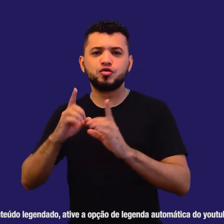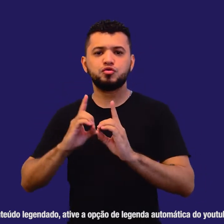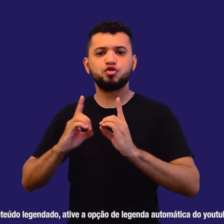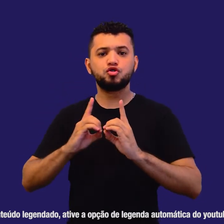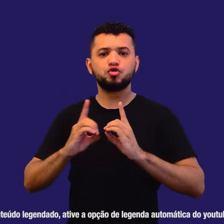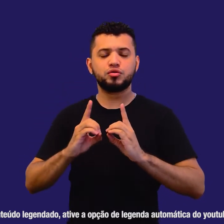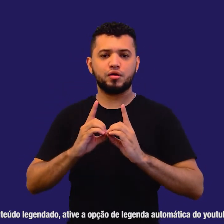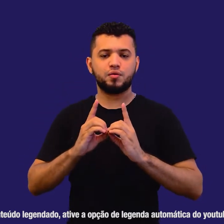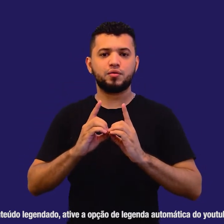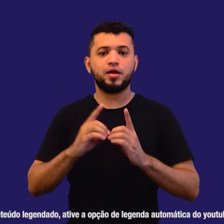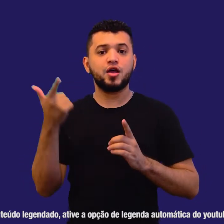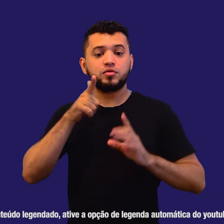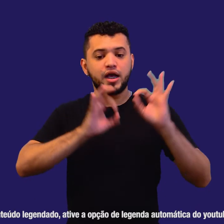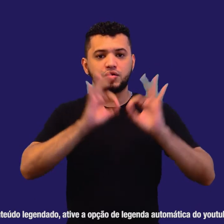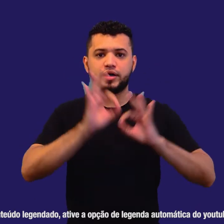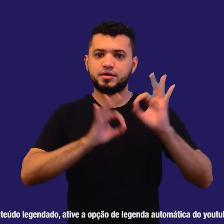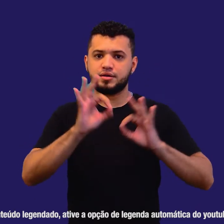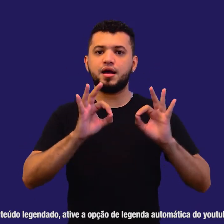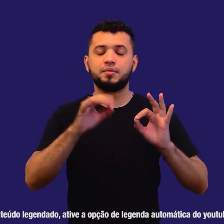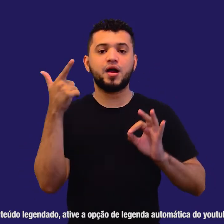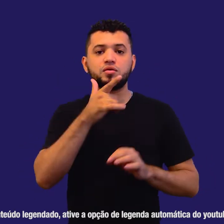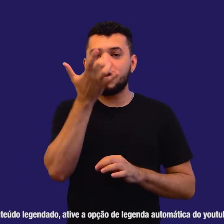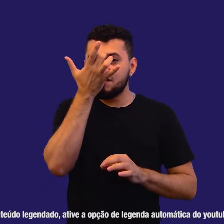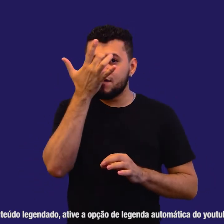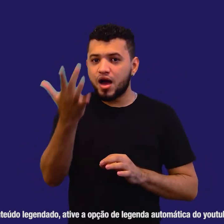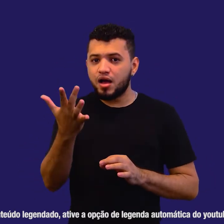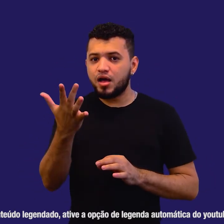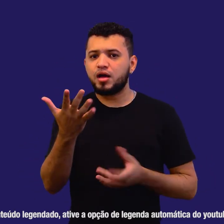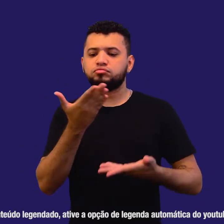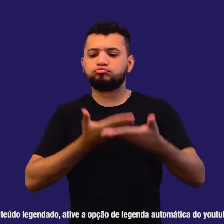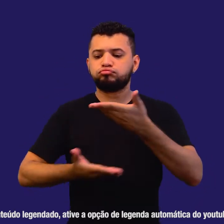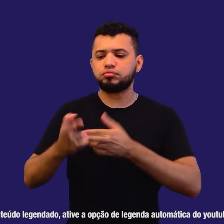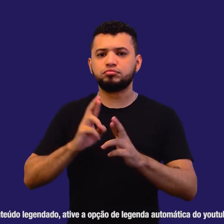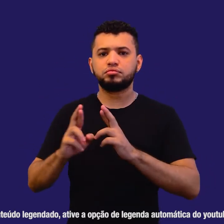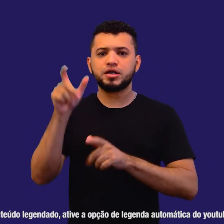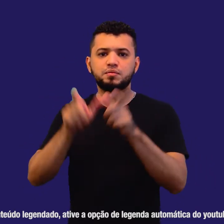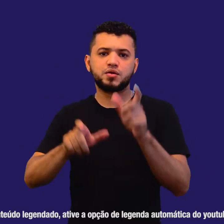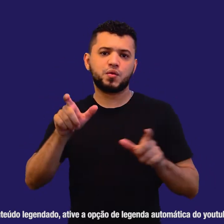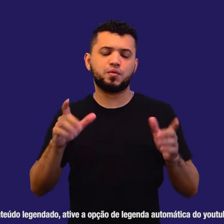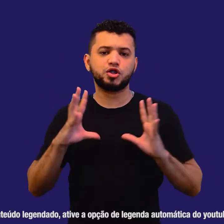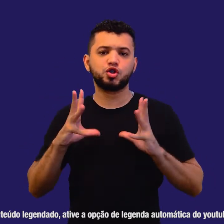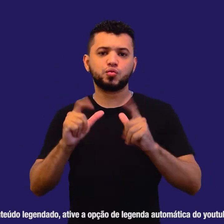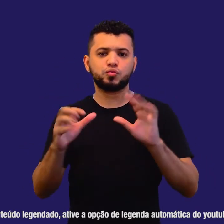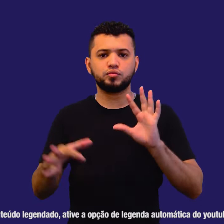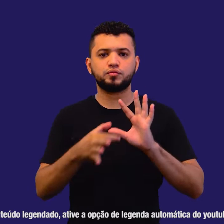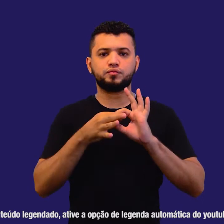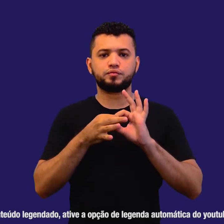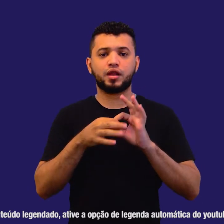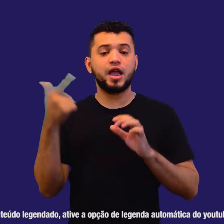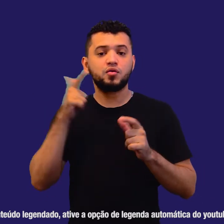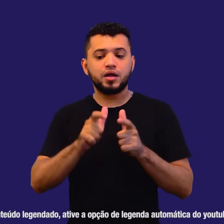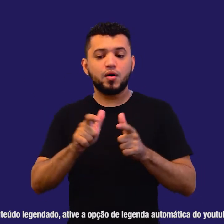ser escalonadas e organizadas, de forma a facilitar o relacionamento entre todos os agentes envolvidos. Então, ampliou-se o uso